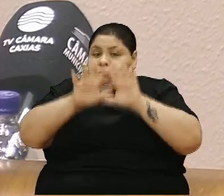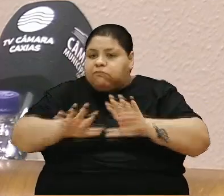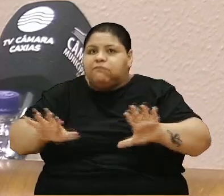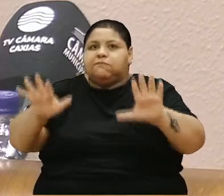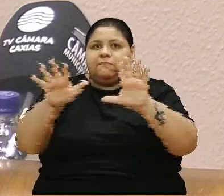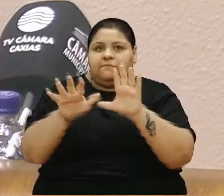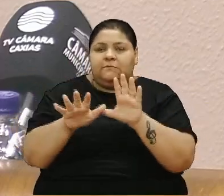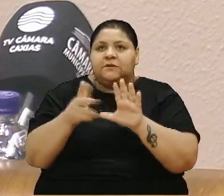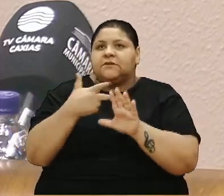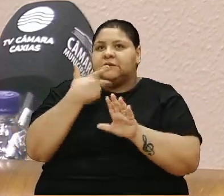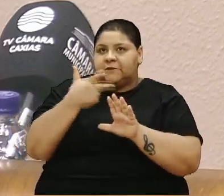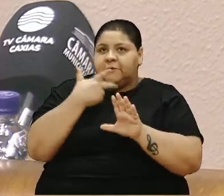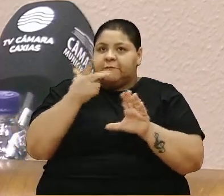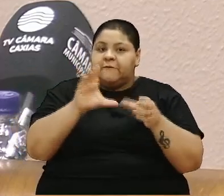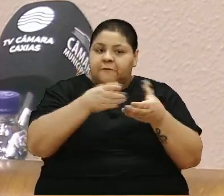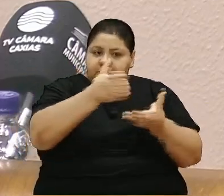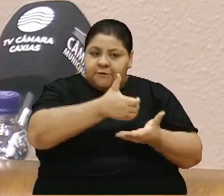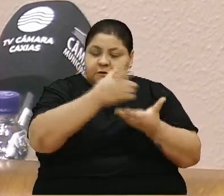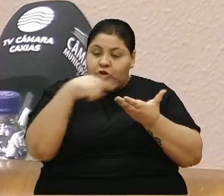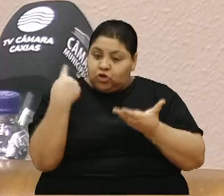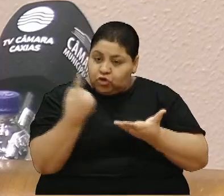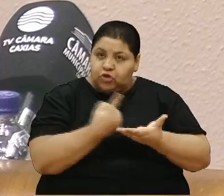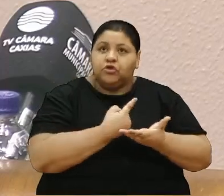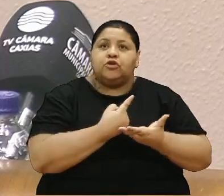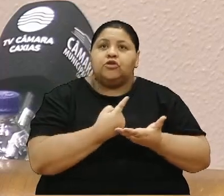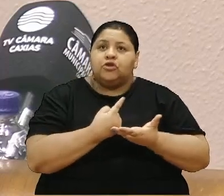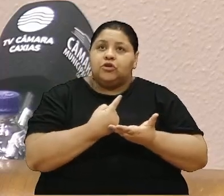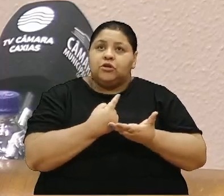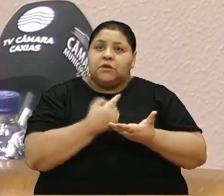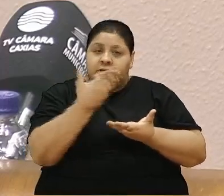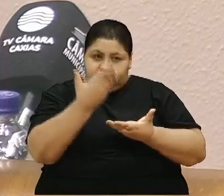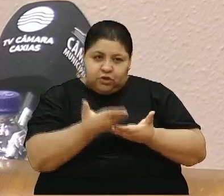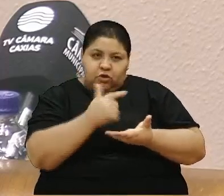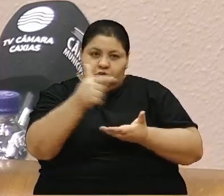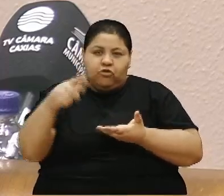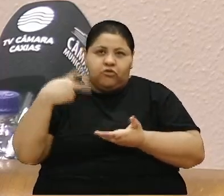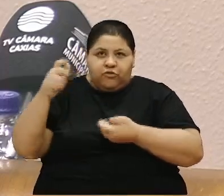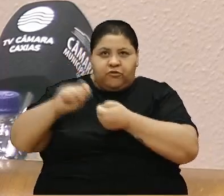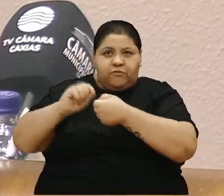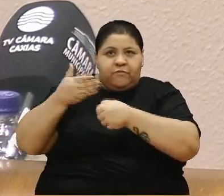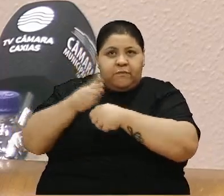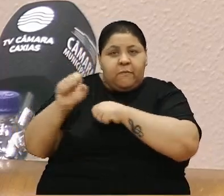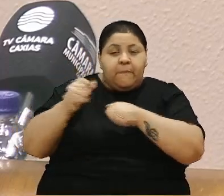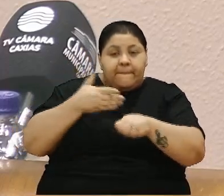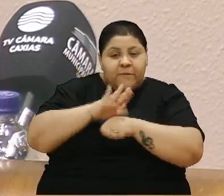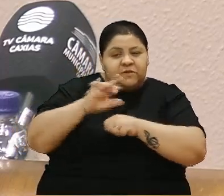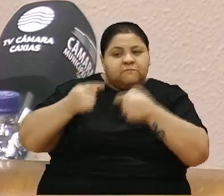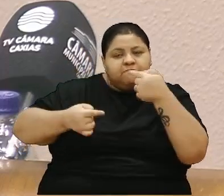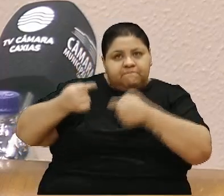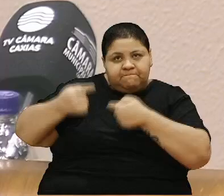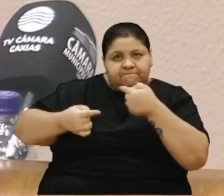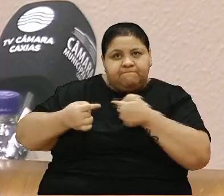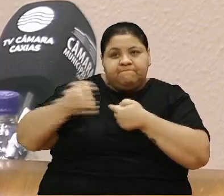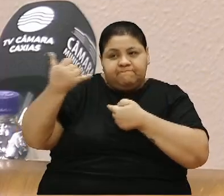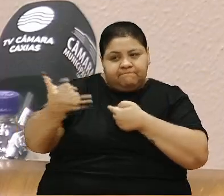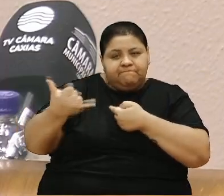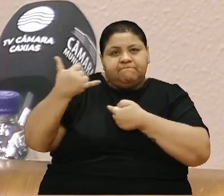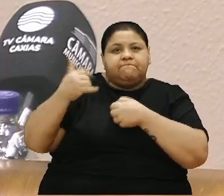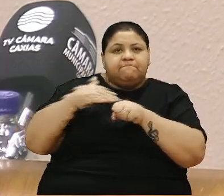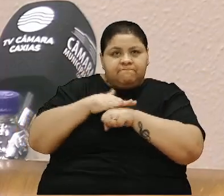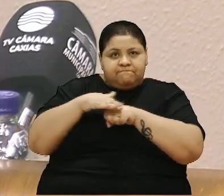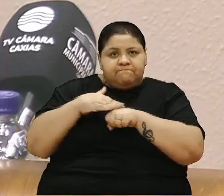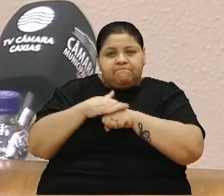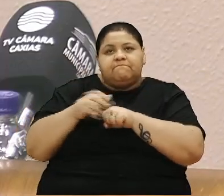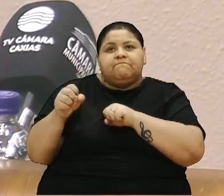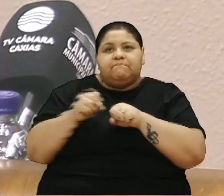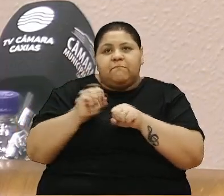coloquei a frente parlamentar, nossa frente, que a senhora e outros vereadores fazem parte, para que a gente possa participar dessa discussão. Ele disse que vai conversar com o pessoal para que a